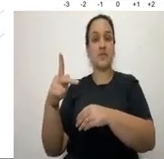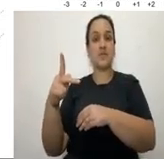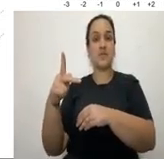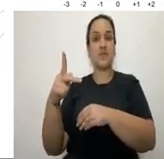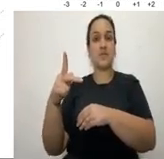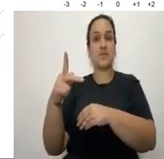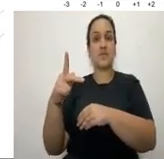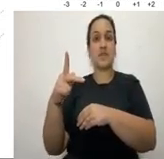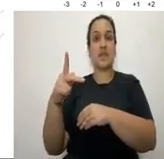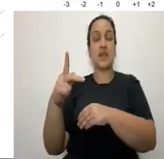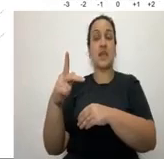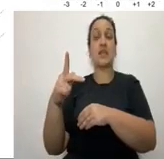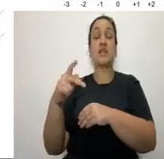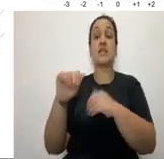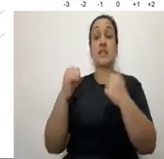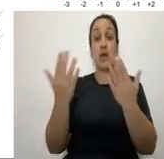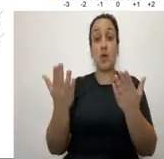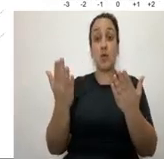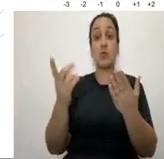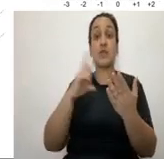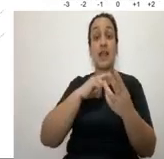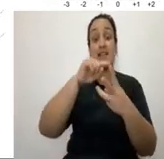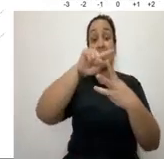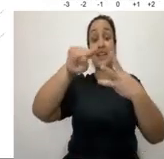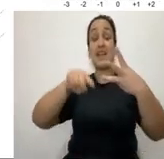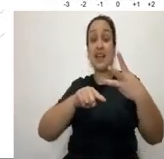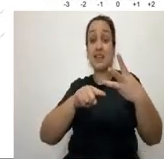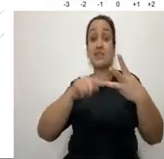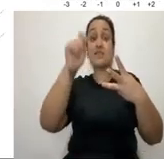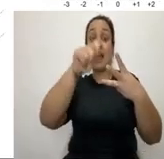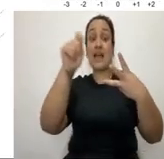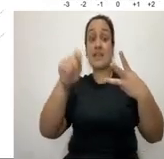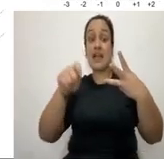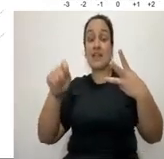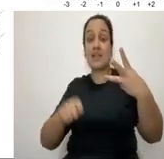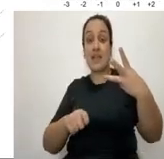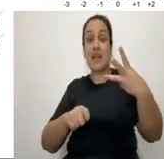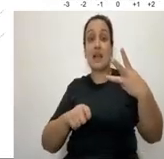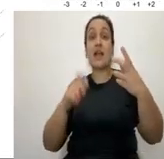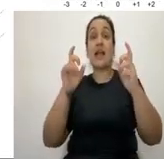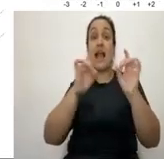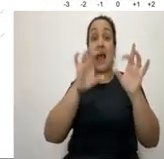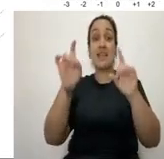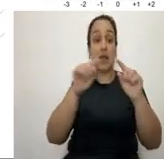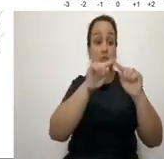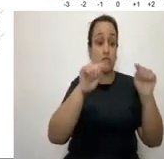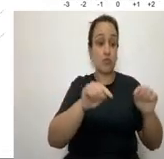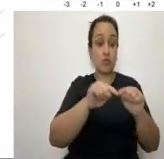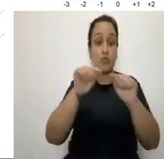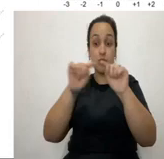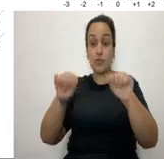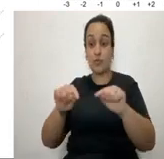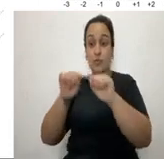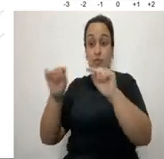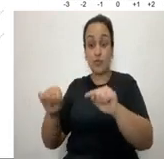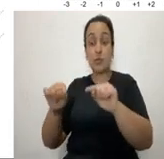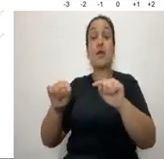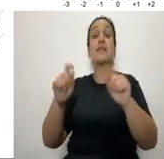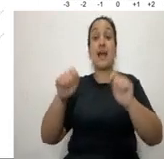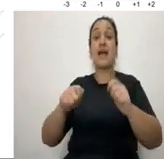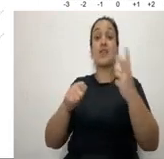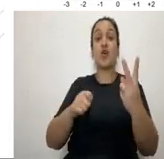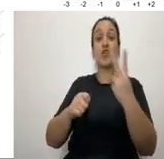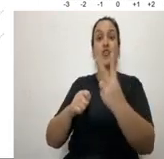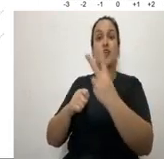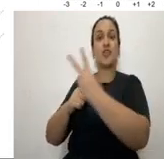P. Então, ó, de mais P até menos P passando por 0. Então, eu tenho 3 orbitais. Cada orbital cabe em 2 elétrons. Então, eu